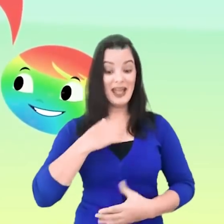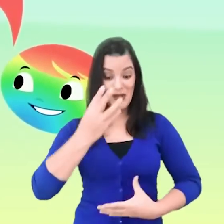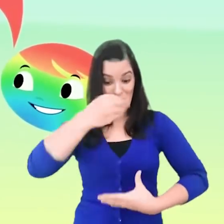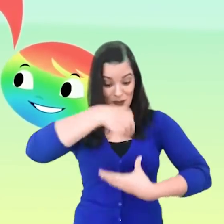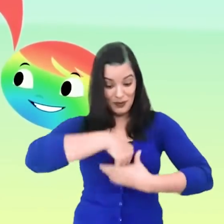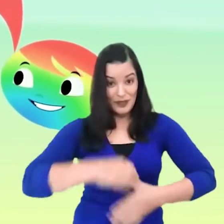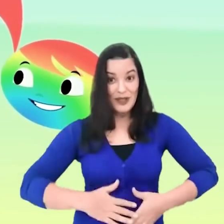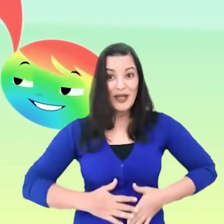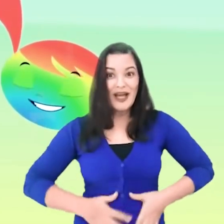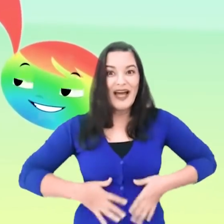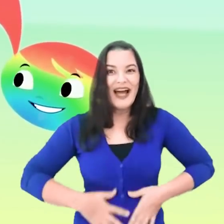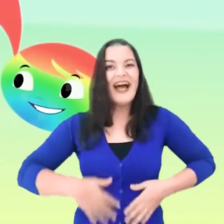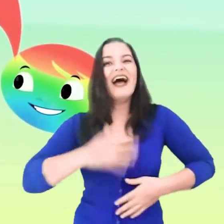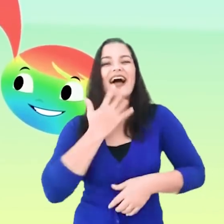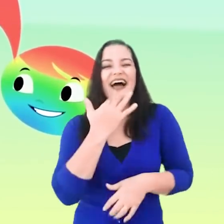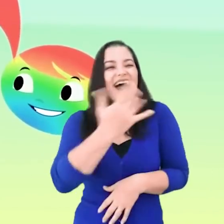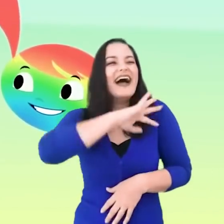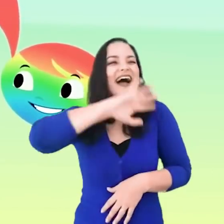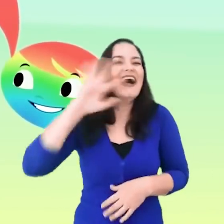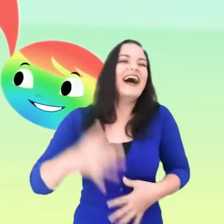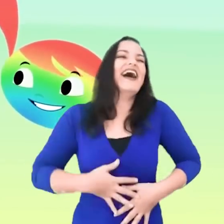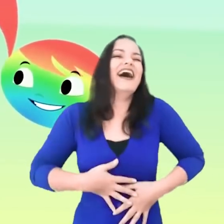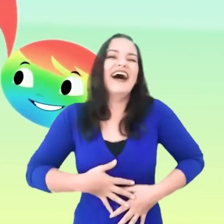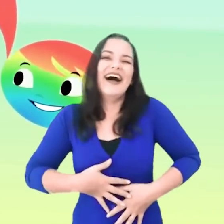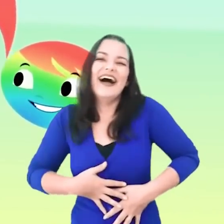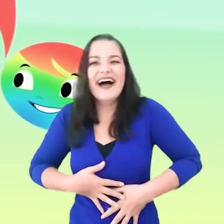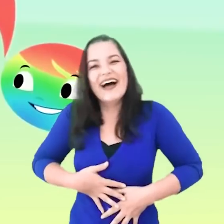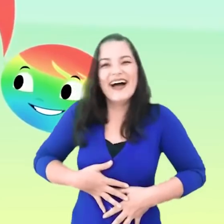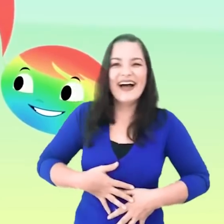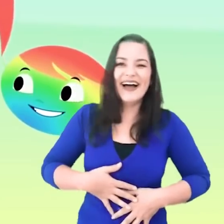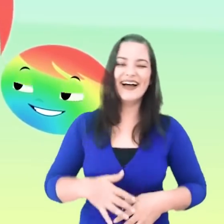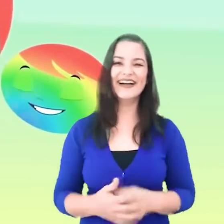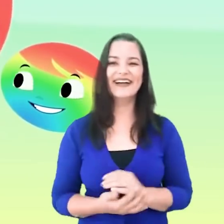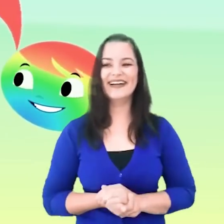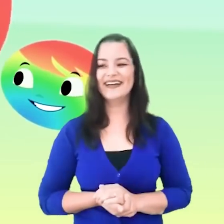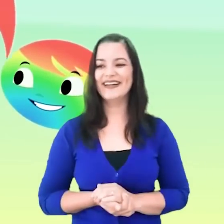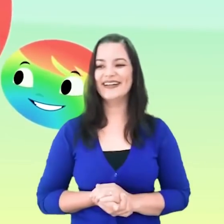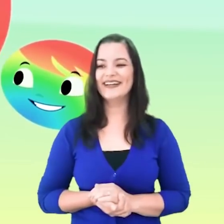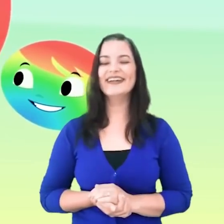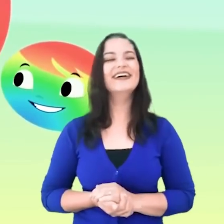minha barriga! E nem faz cócega!